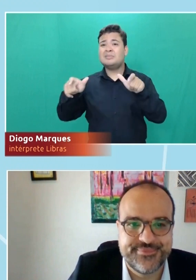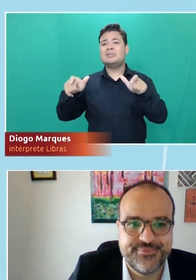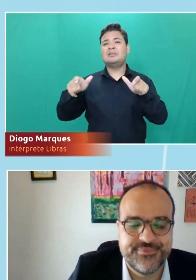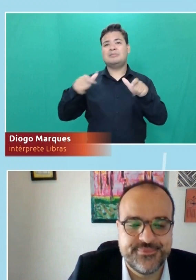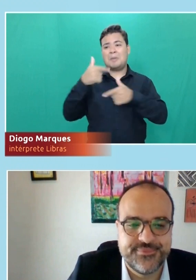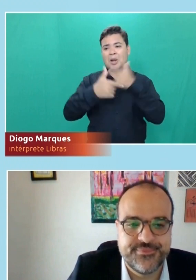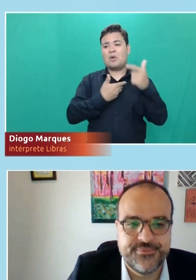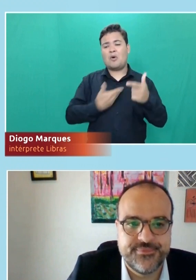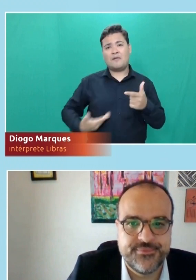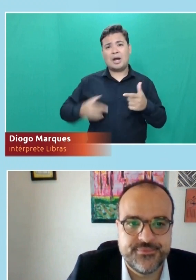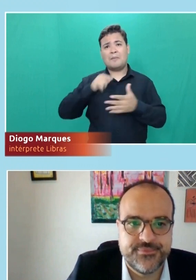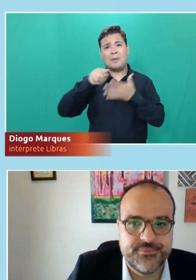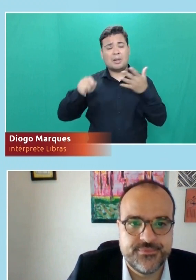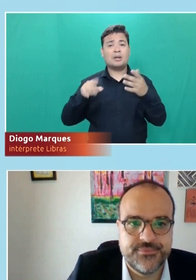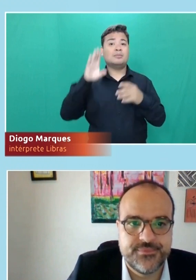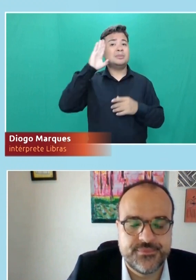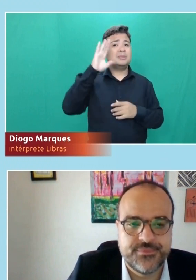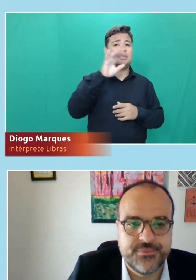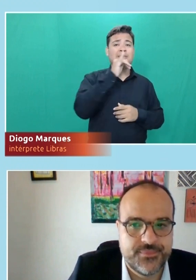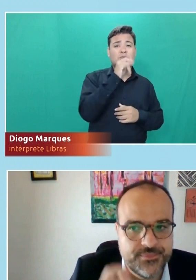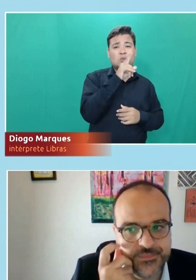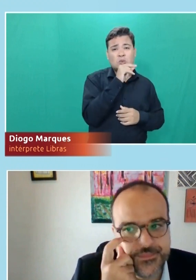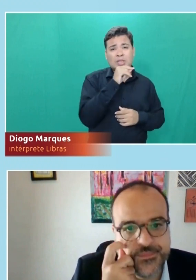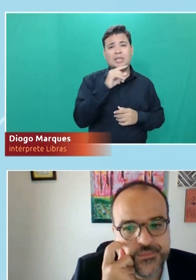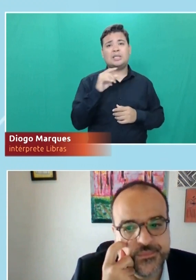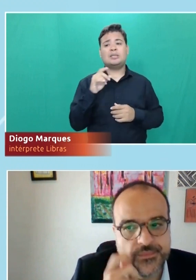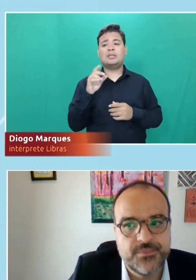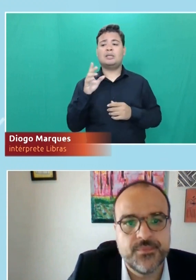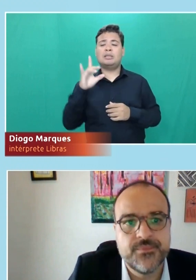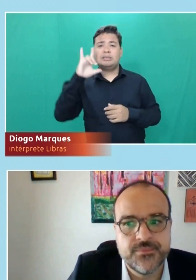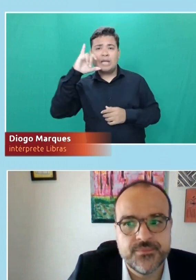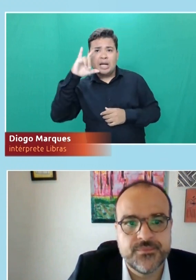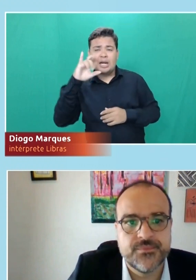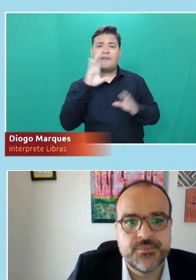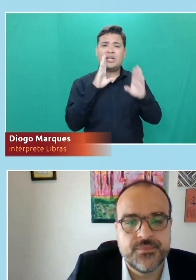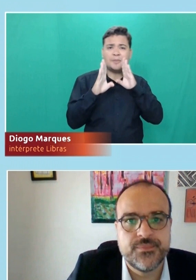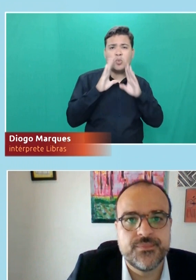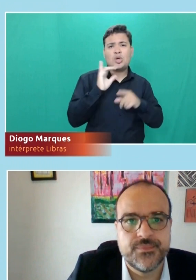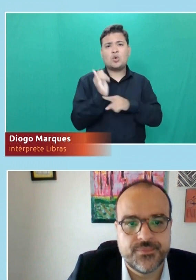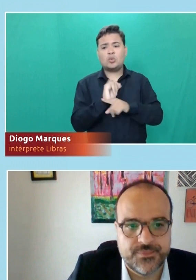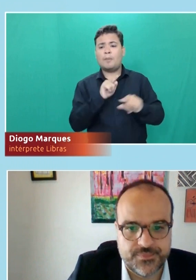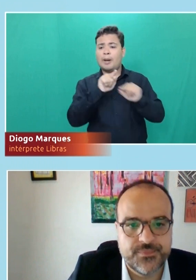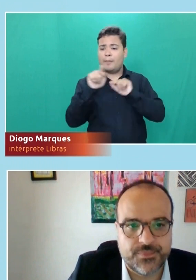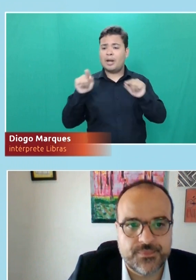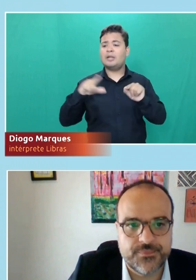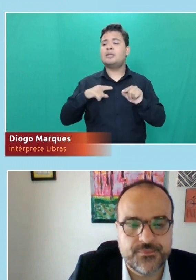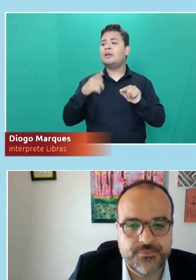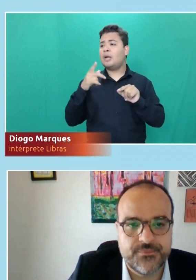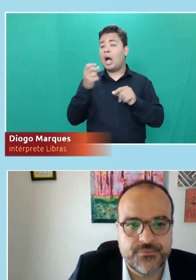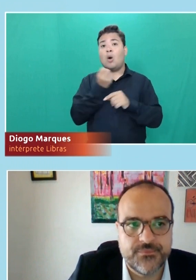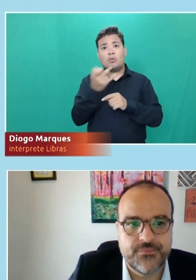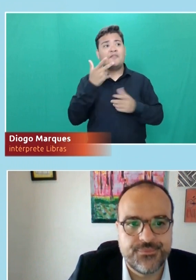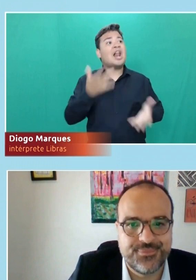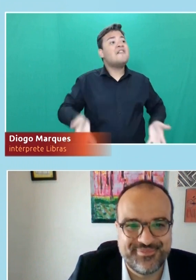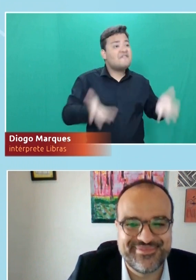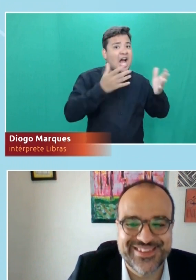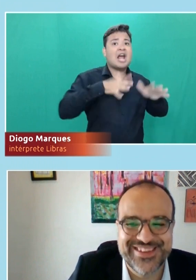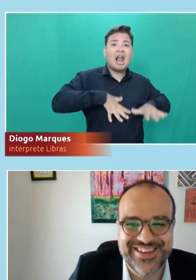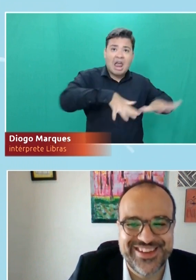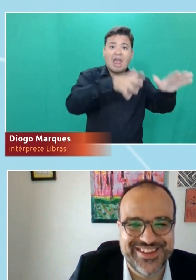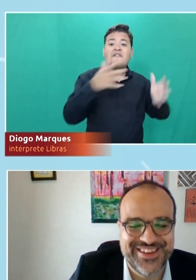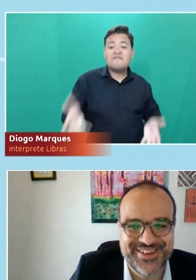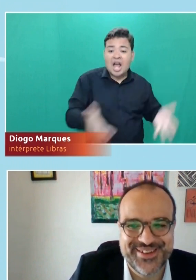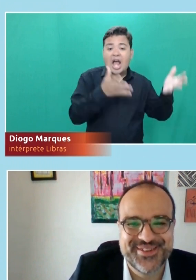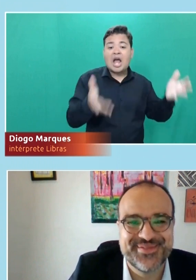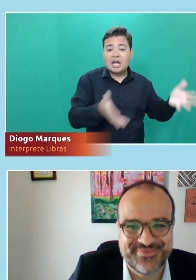seja Twitter, Instagram, Facebook, YouTube, tem incentivado as pessoas muitas vezes a irem para a rua, porque eles geralmente não estão na rua, né?